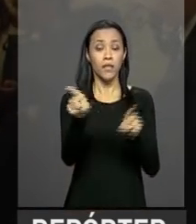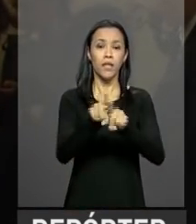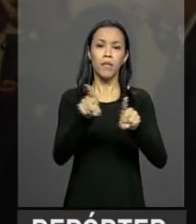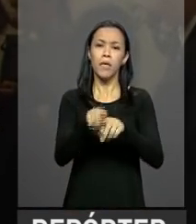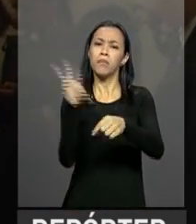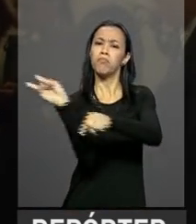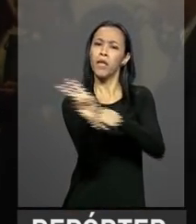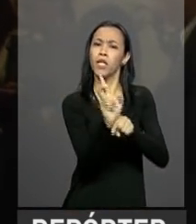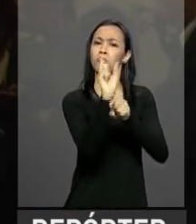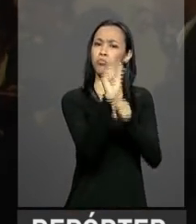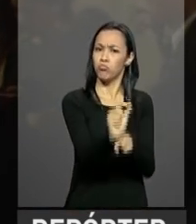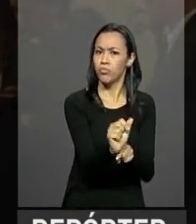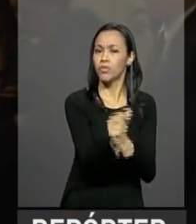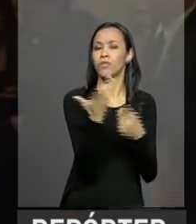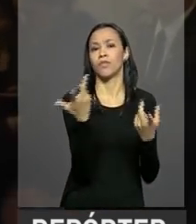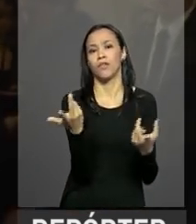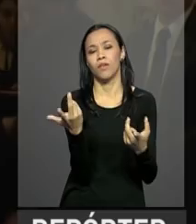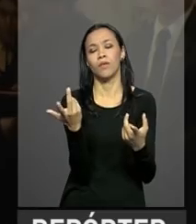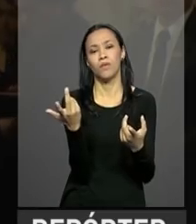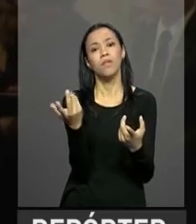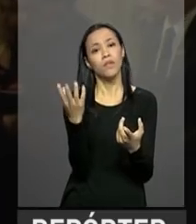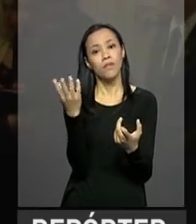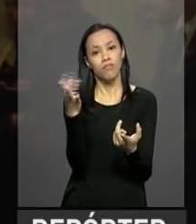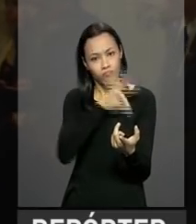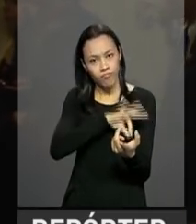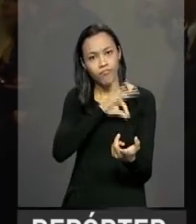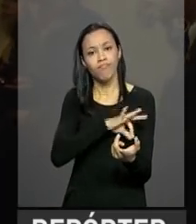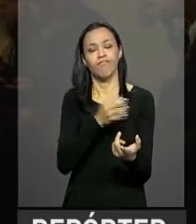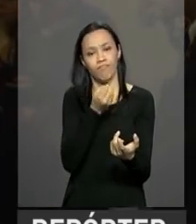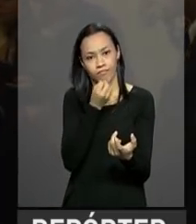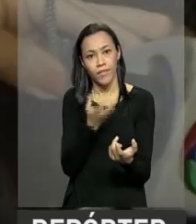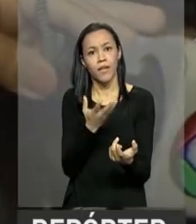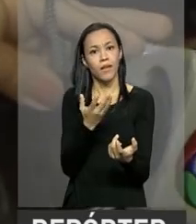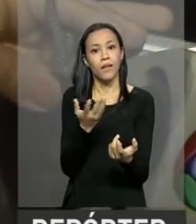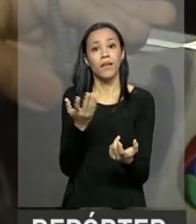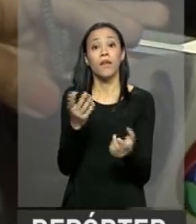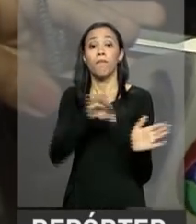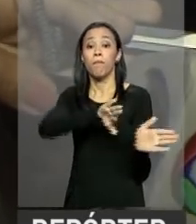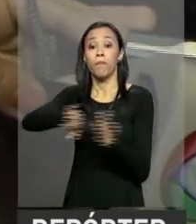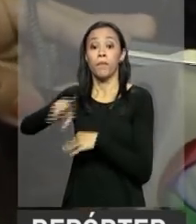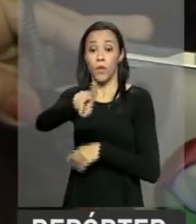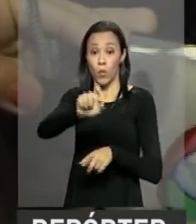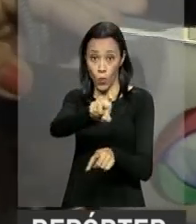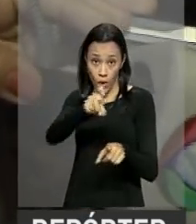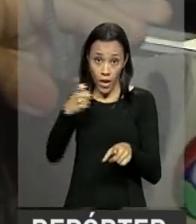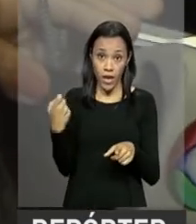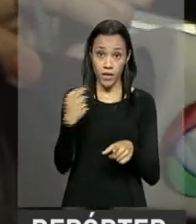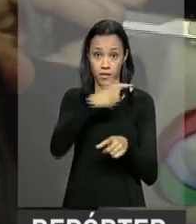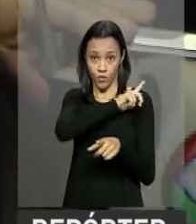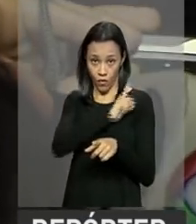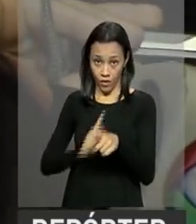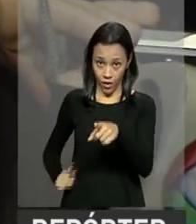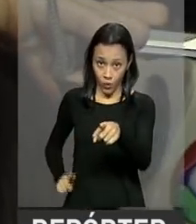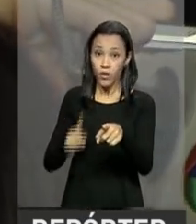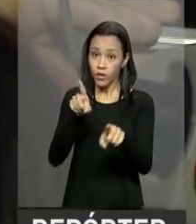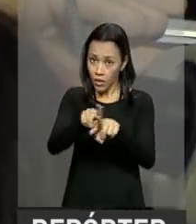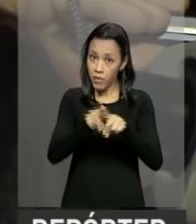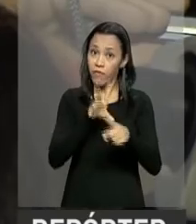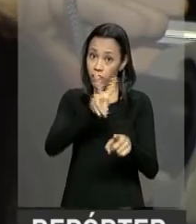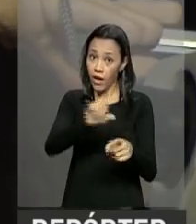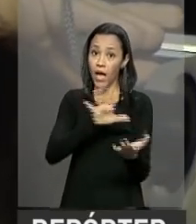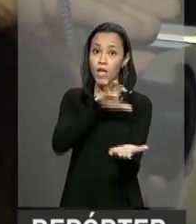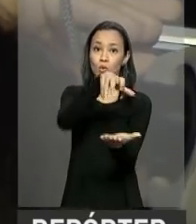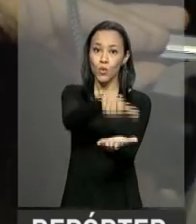propostas de renda, independente do Bolsa Família. O ex-governador Moreira Franco vai assumir o cargo na